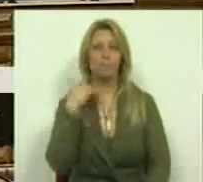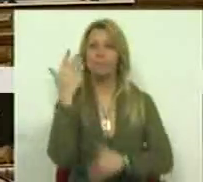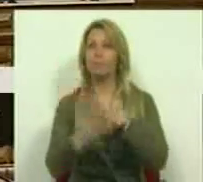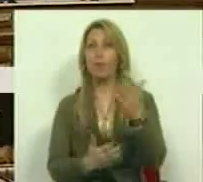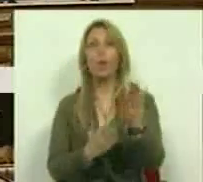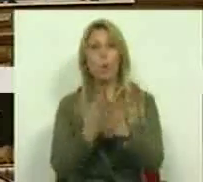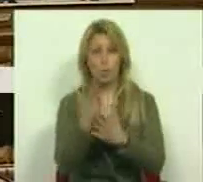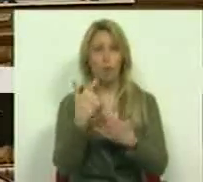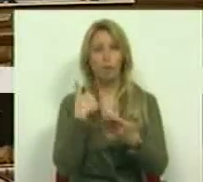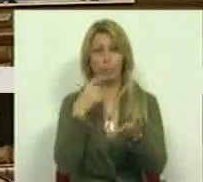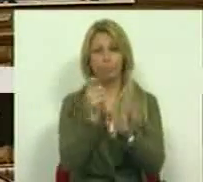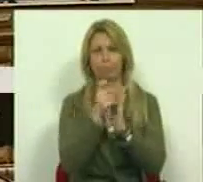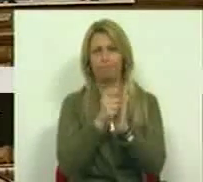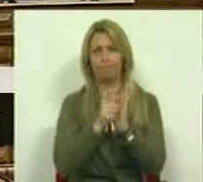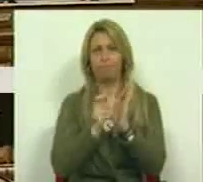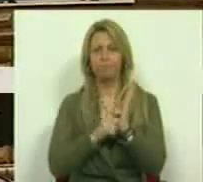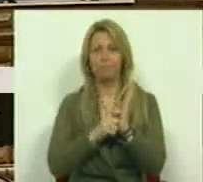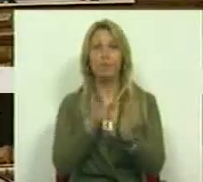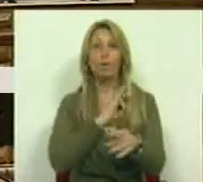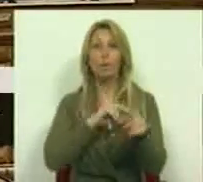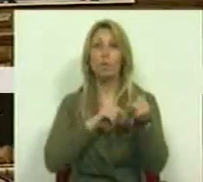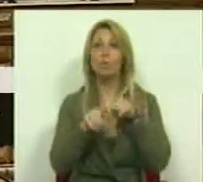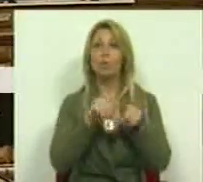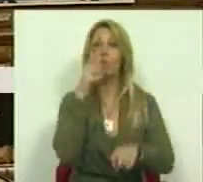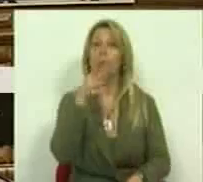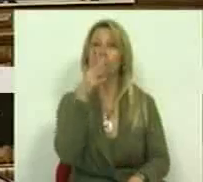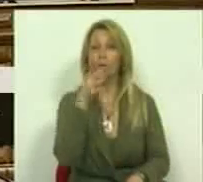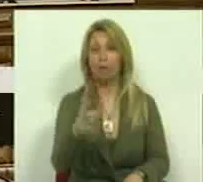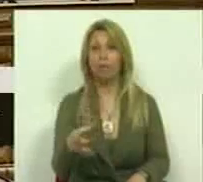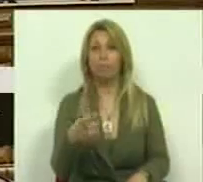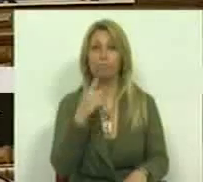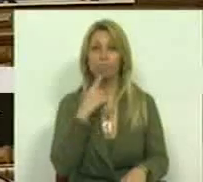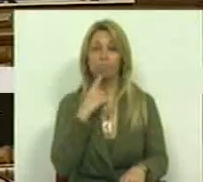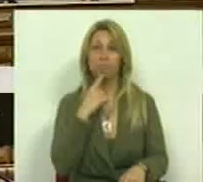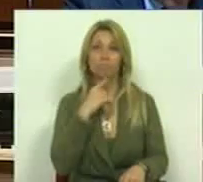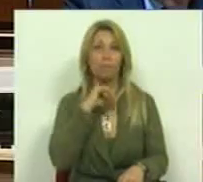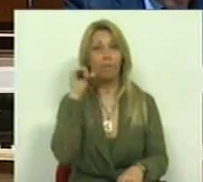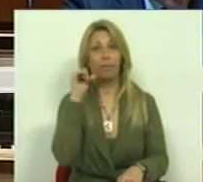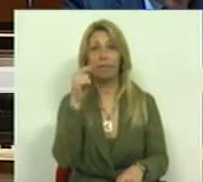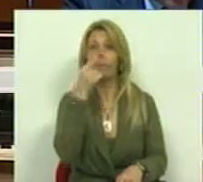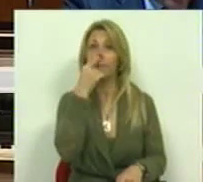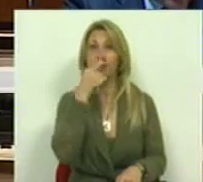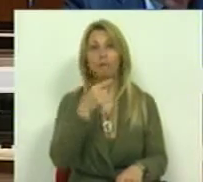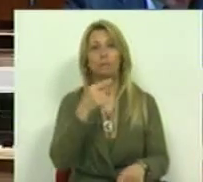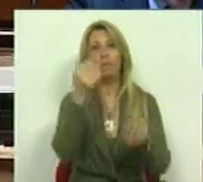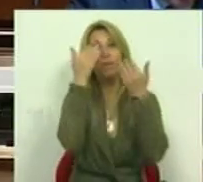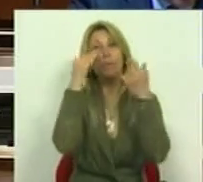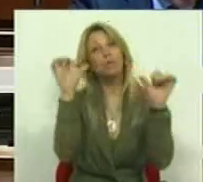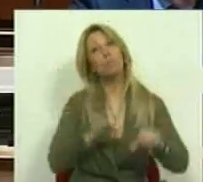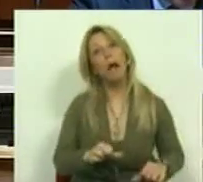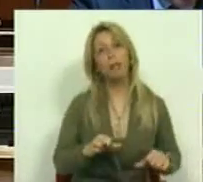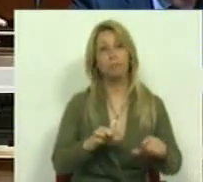continuo a anotar que o Sr. Deputado muitas vezes prefere as más notícias às boas